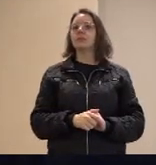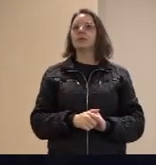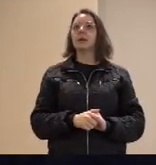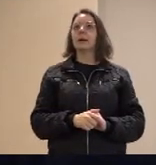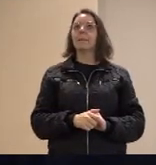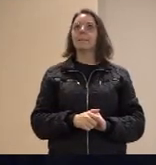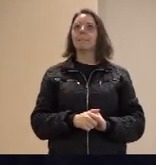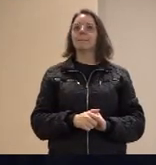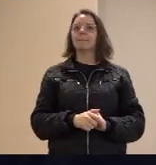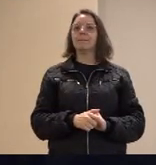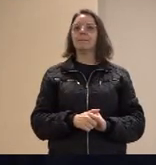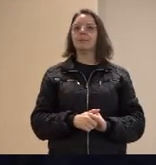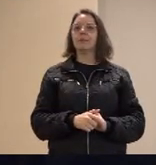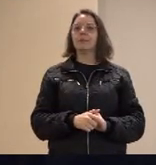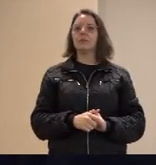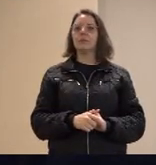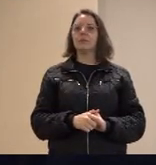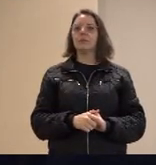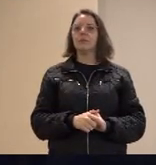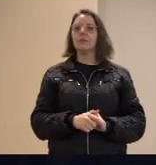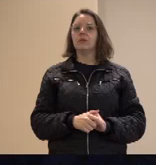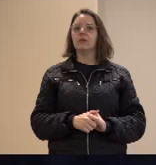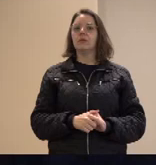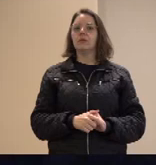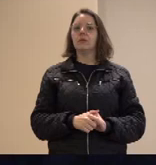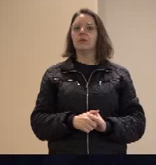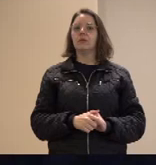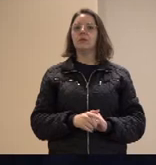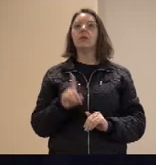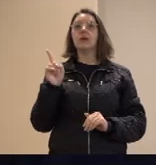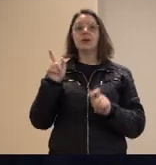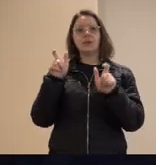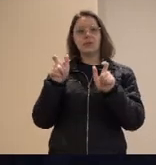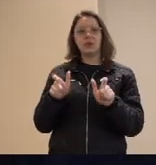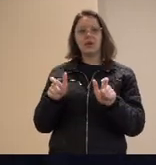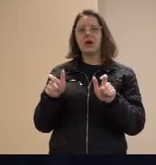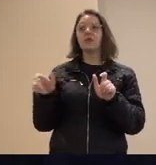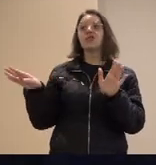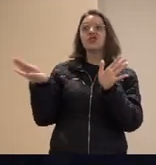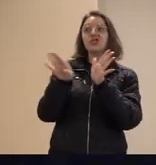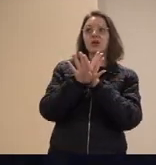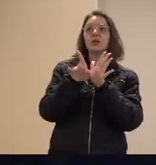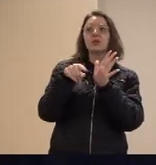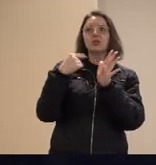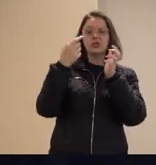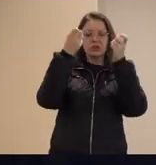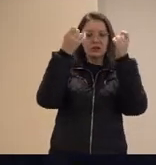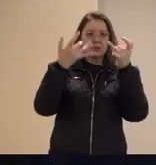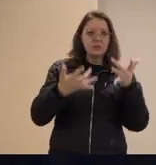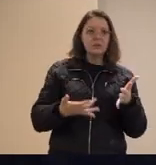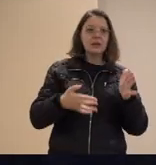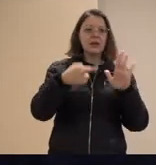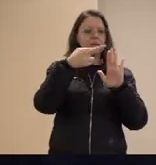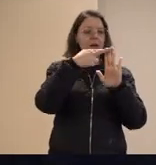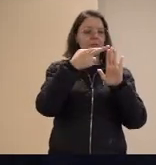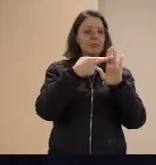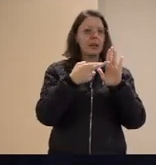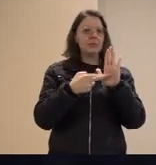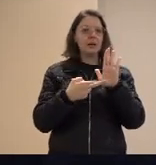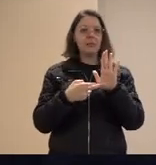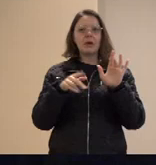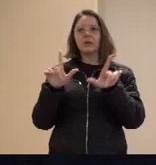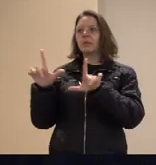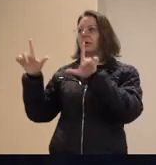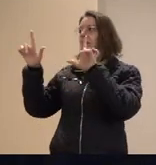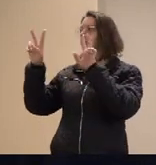E aí é um local da recepção onde a gente coloca para eles as questões de educação, né? E ali do ladinho é o painel